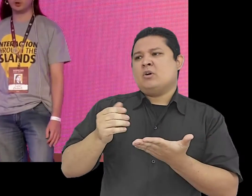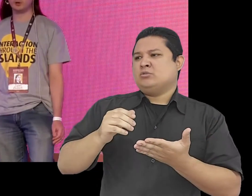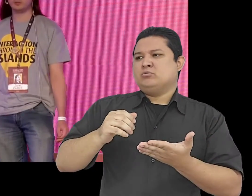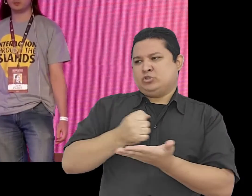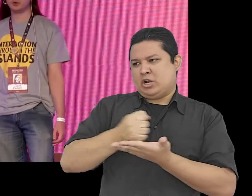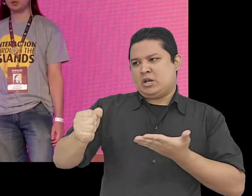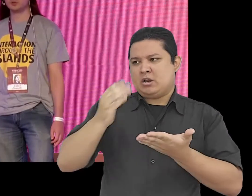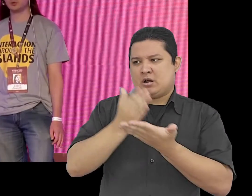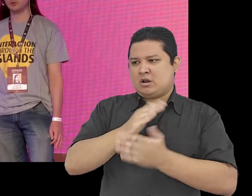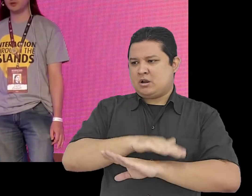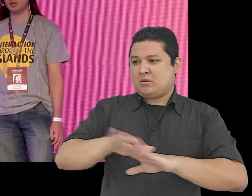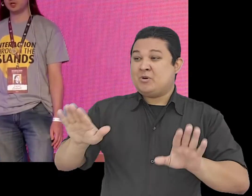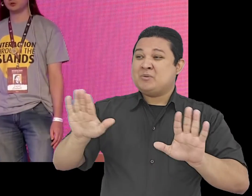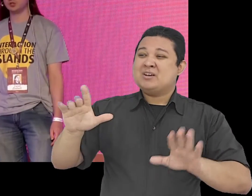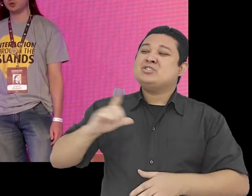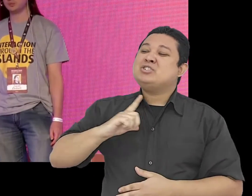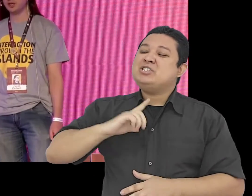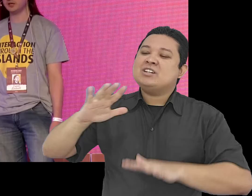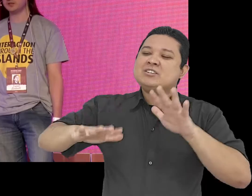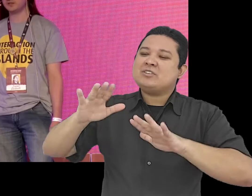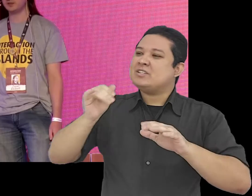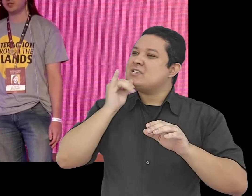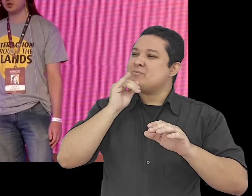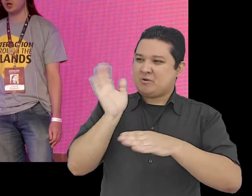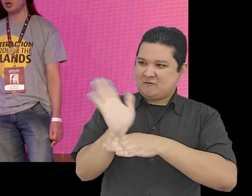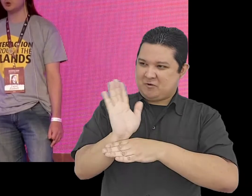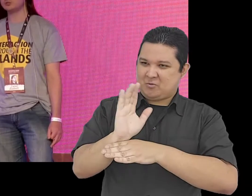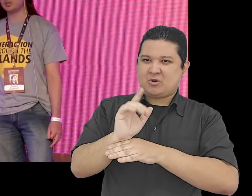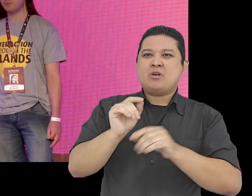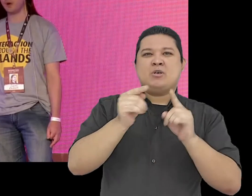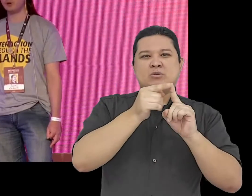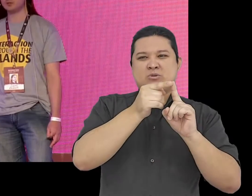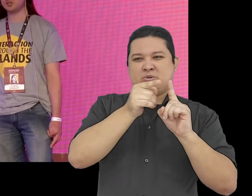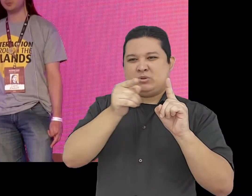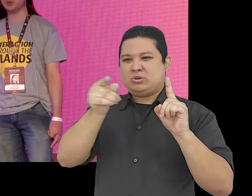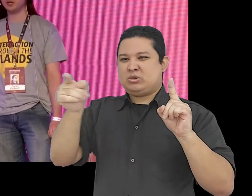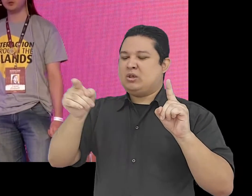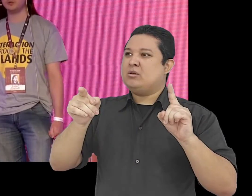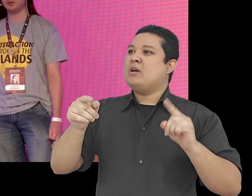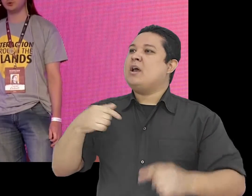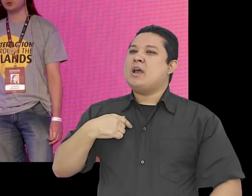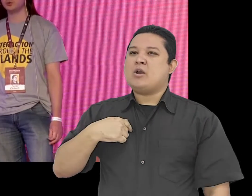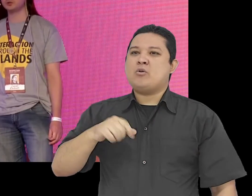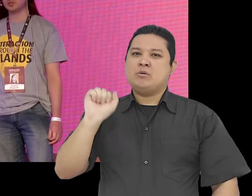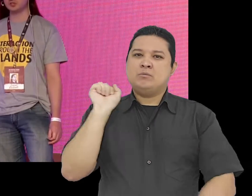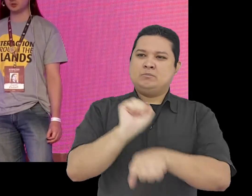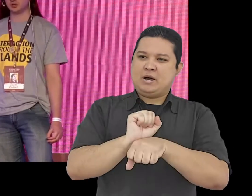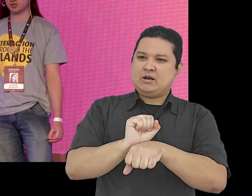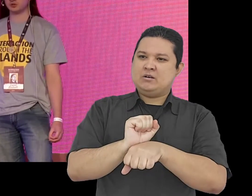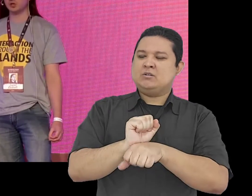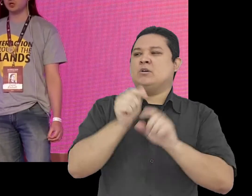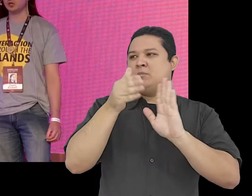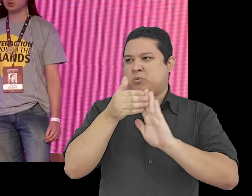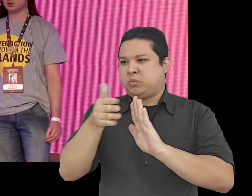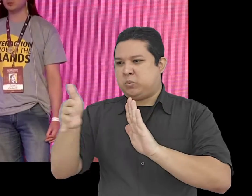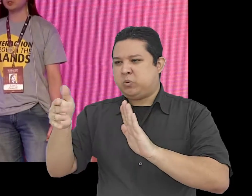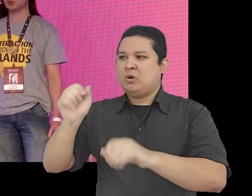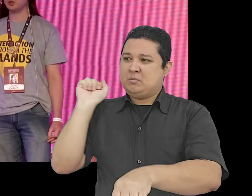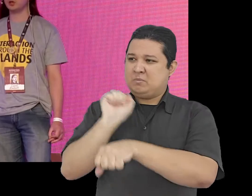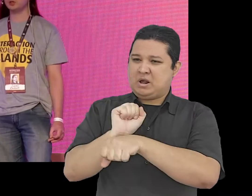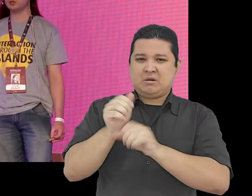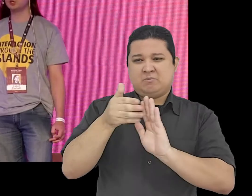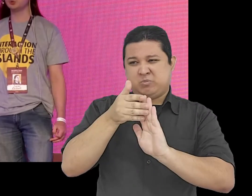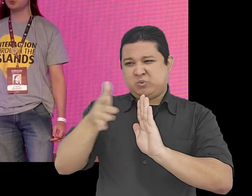exemplo, minha maior reclamação com o Flash era quando a gente tinha players em Flash, eu não conseguia dar pause e play num vídeo, o que é uma coisa ridícula, né?